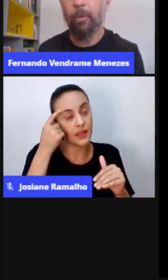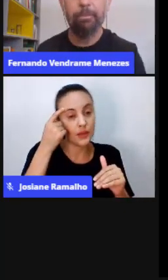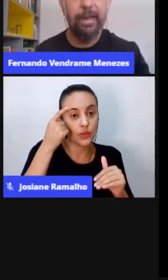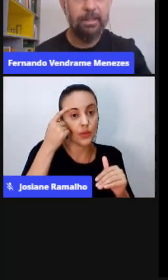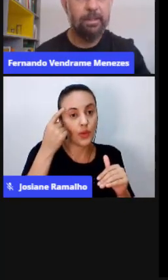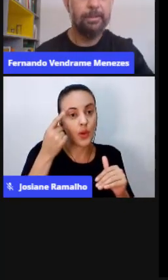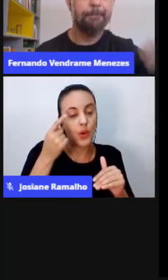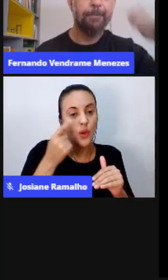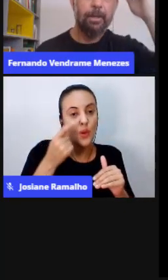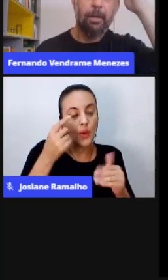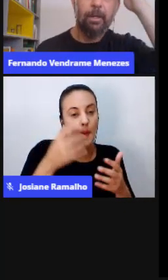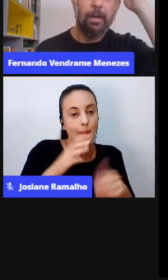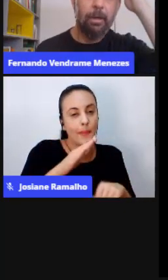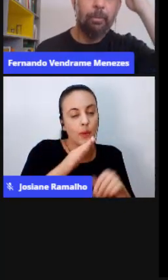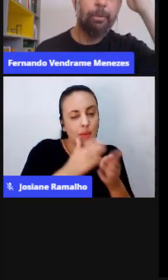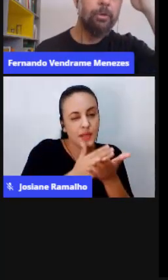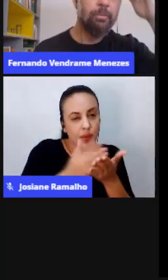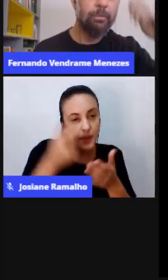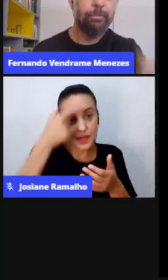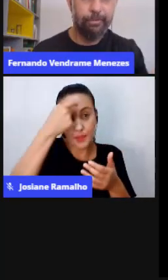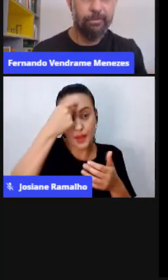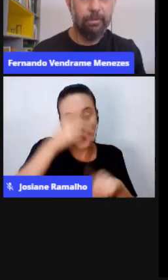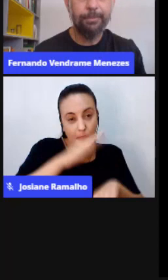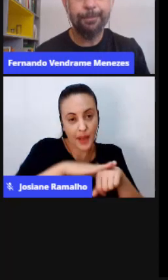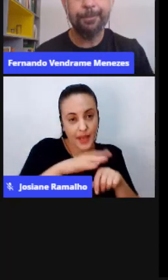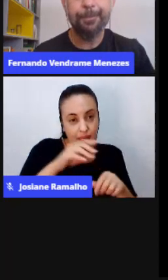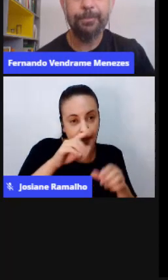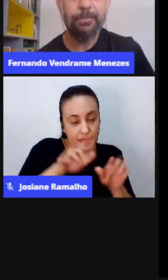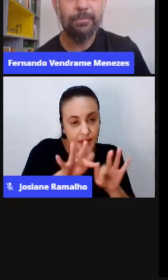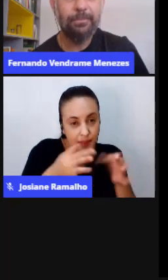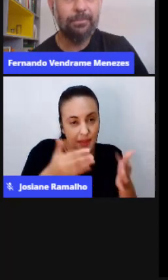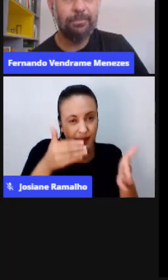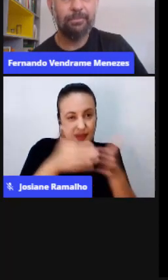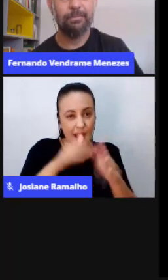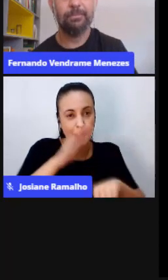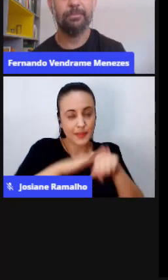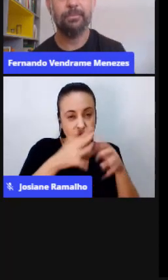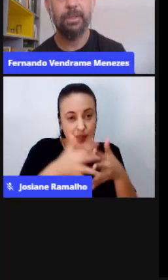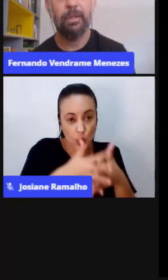mais complexas. O próximo, por favor.